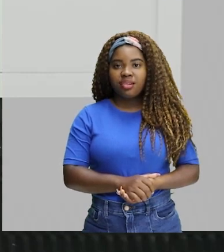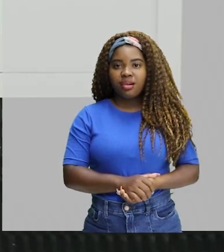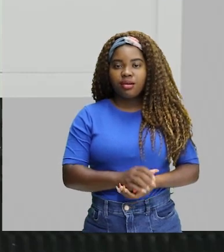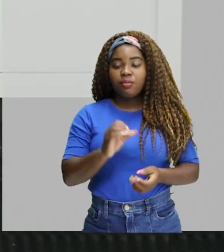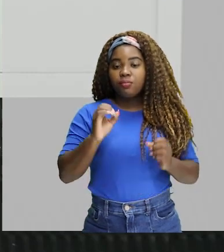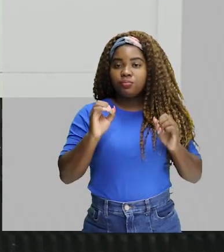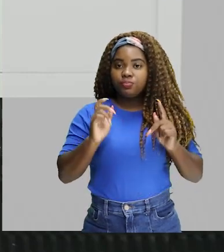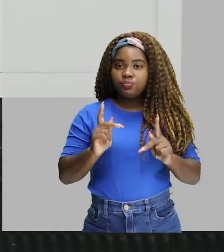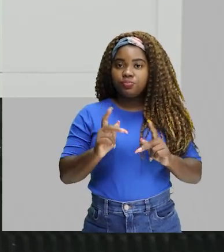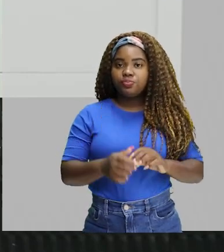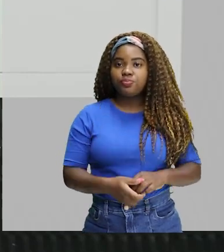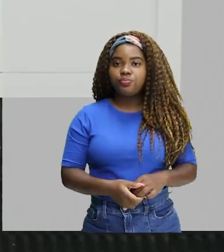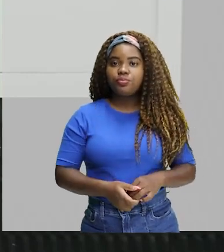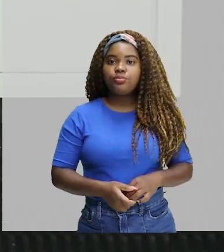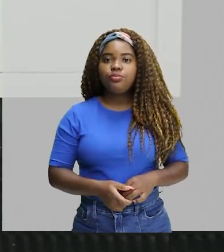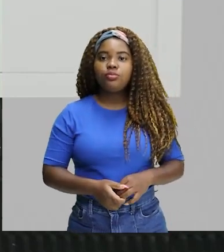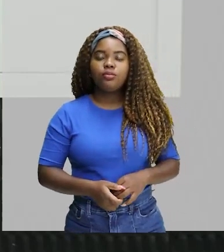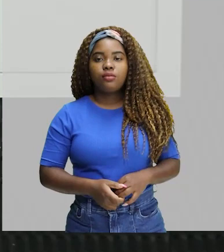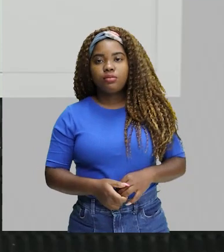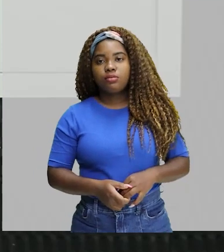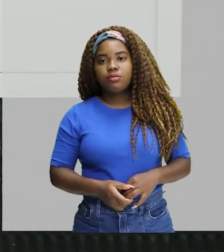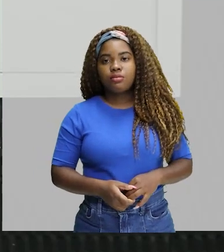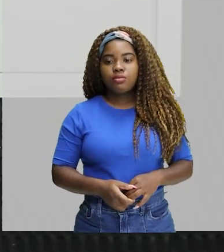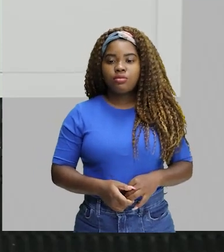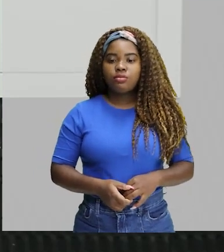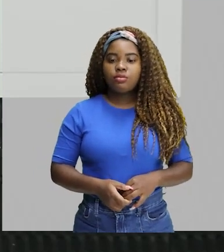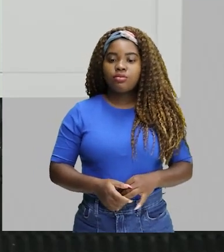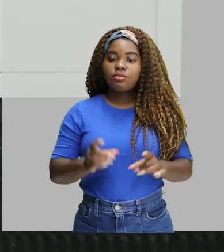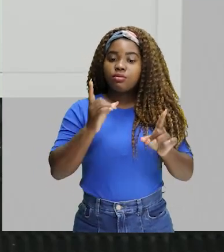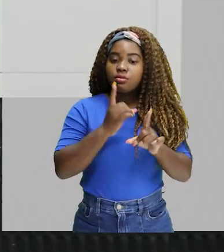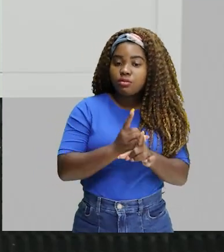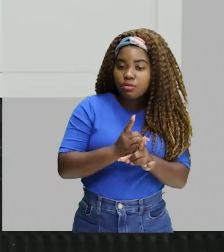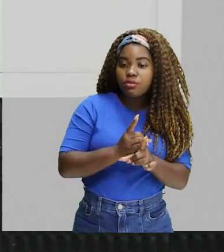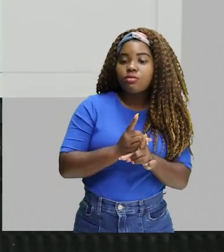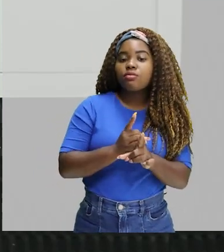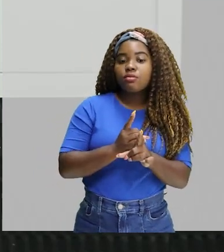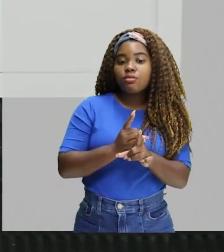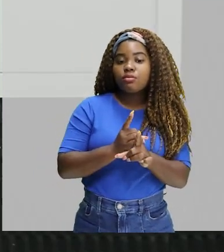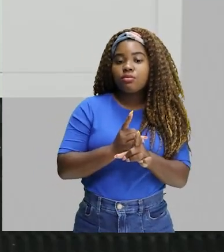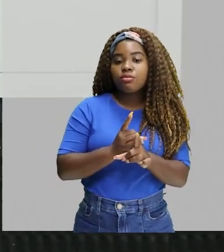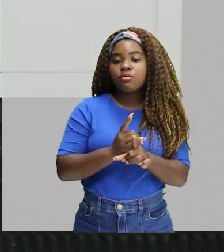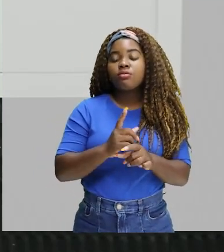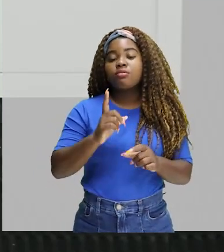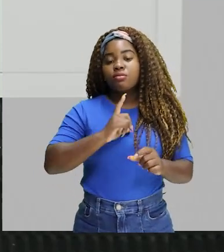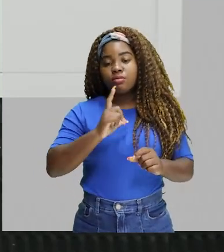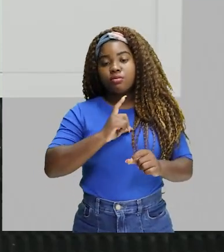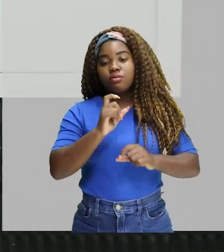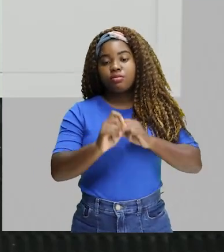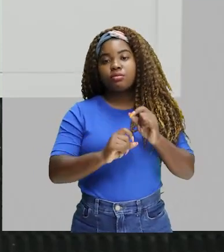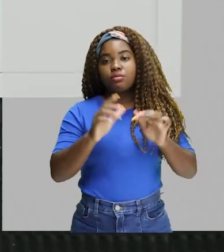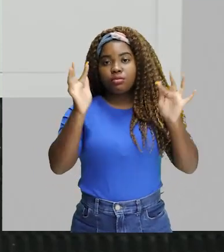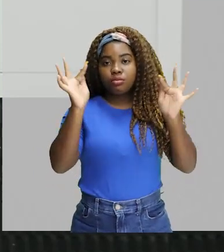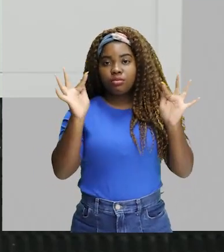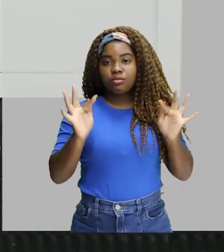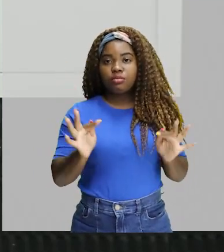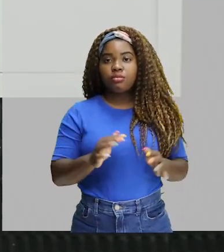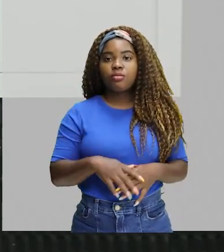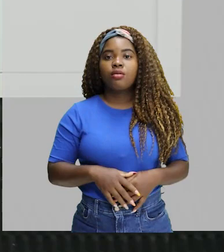ok? A felicidade. Então, encontramos mais uma vez o nosso vocábulo aqui,